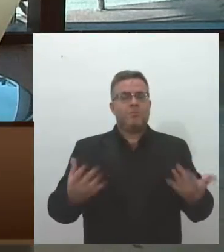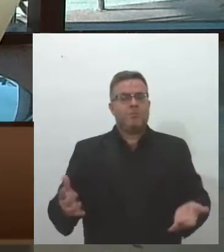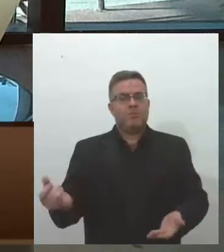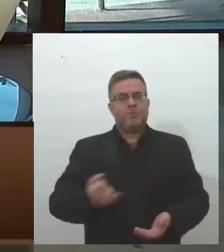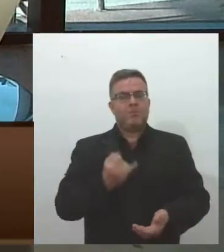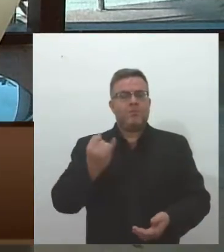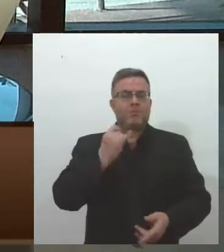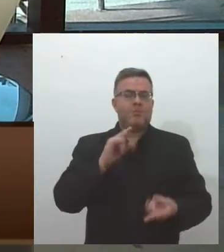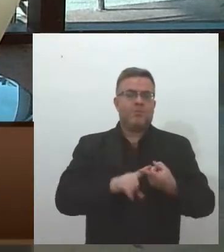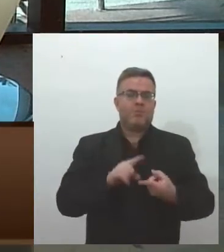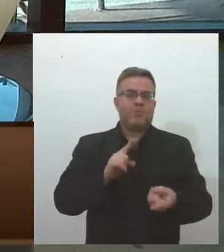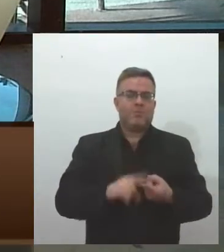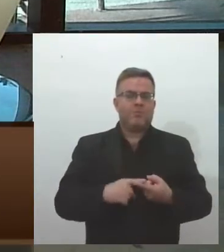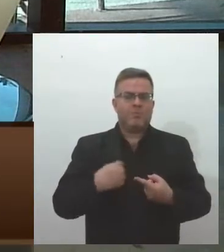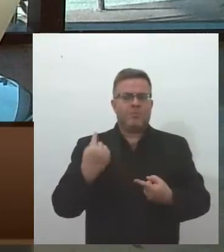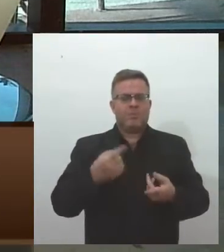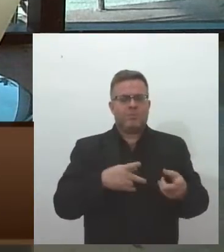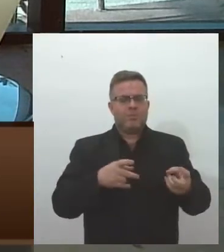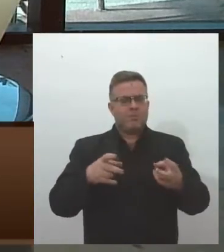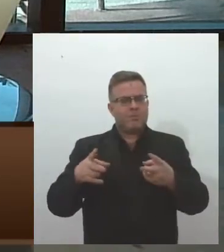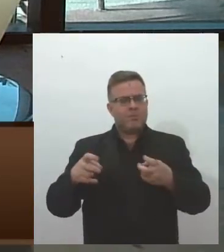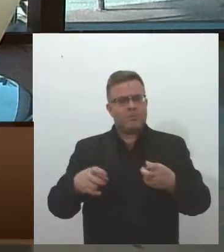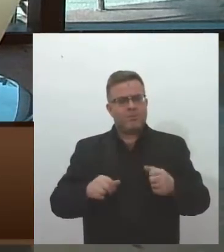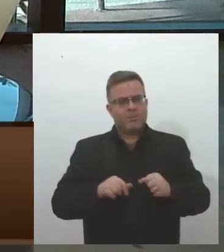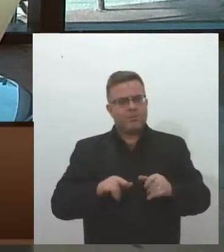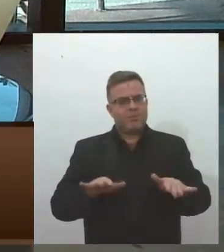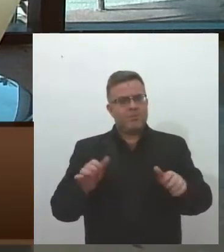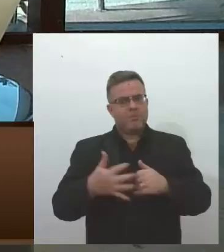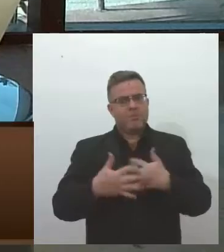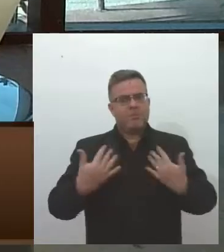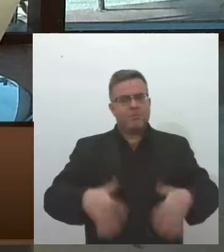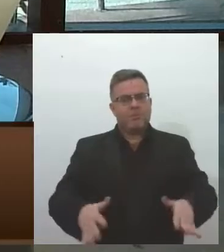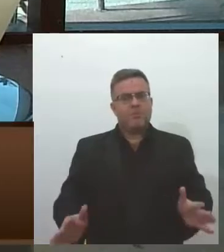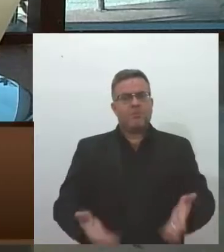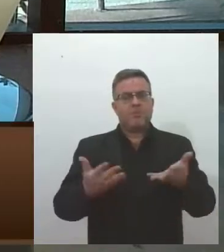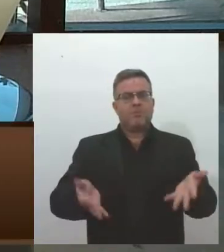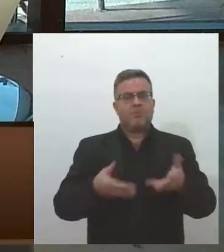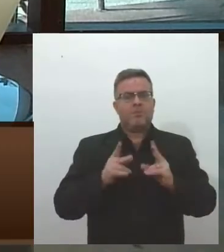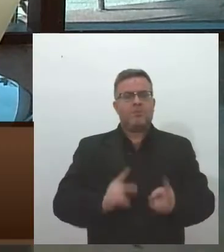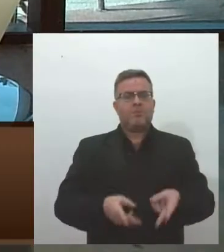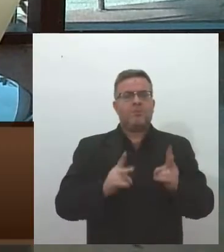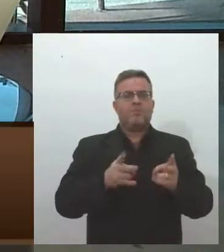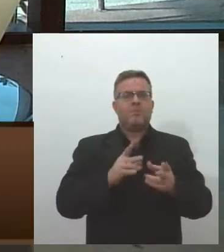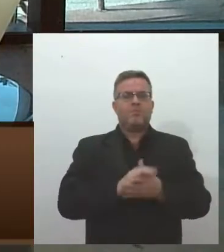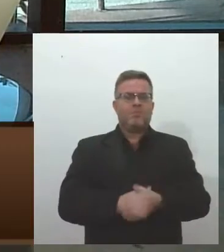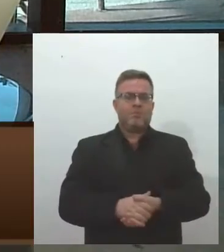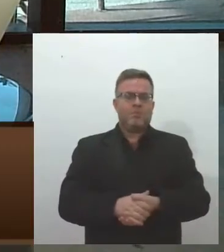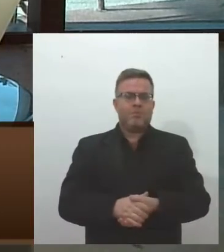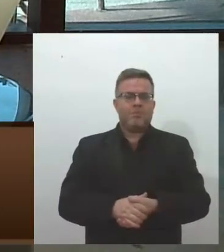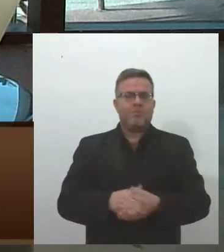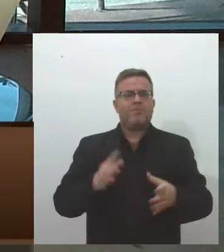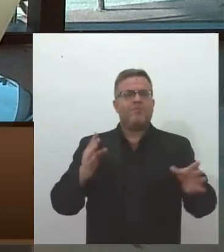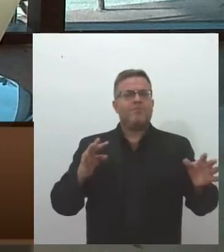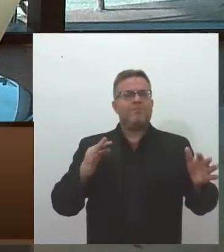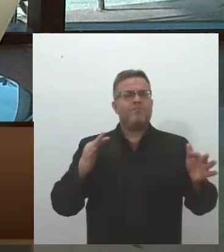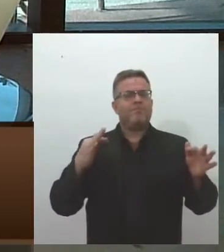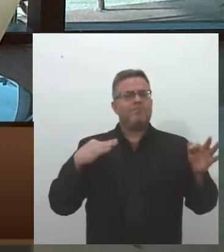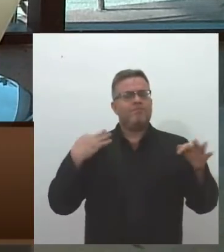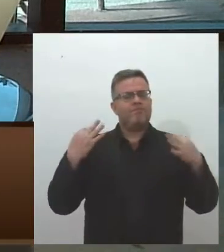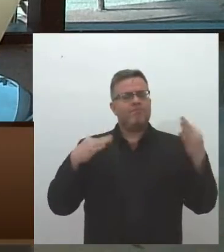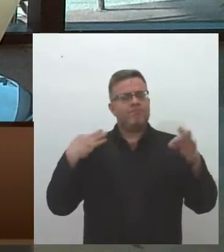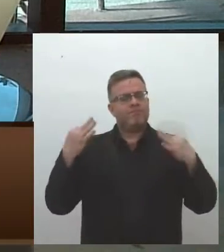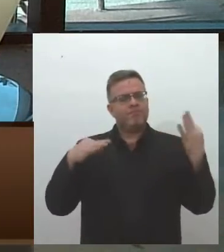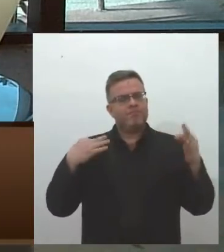nesse momento que a gente percebeu de pandemia, incentivar principalmente também esse turismo interno. A gente,